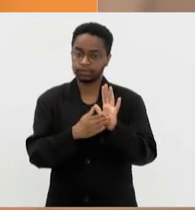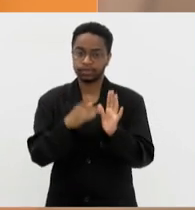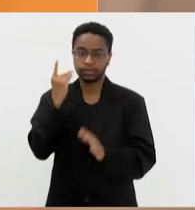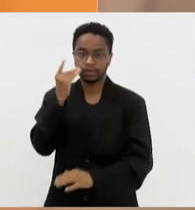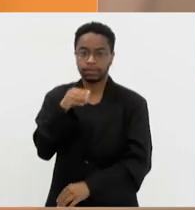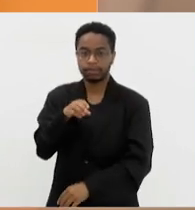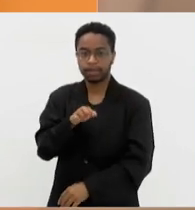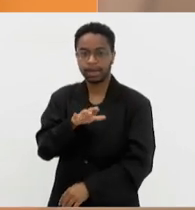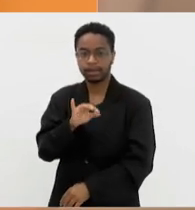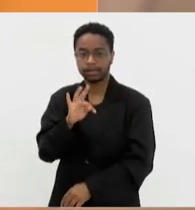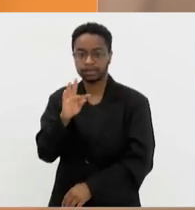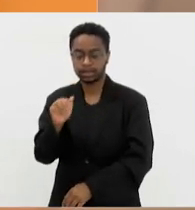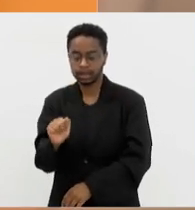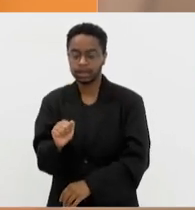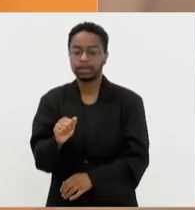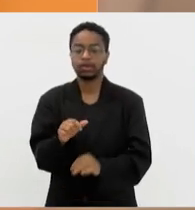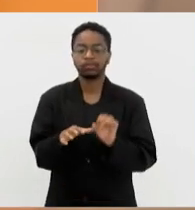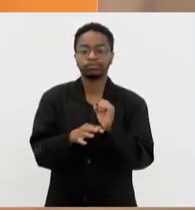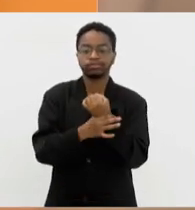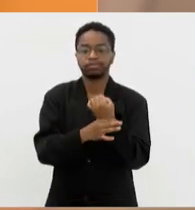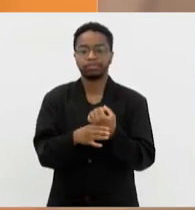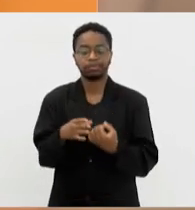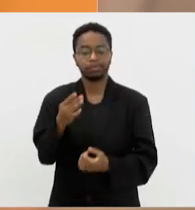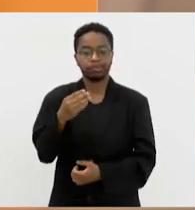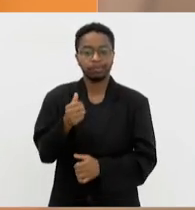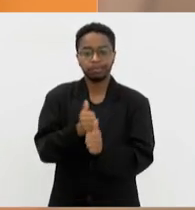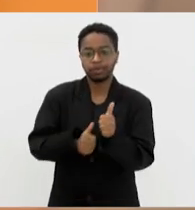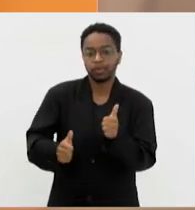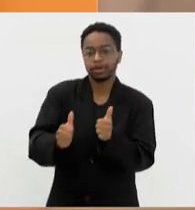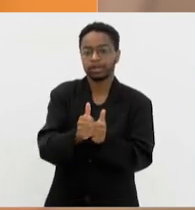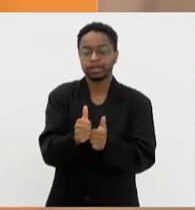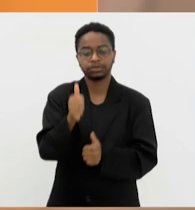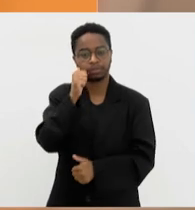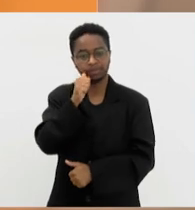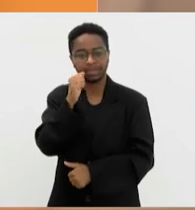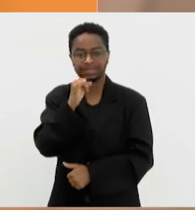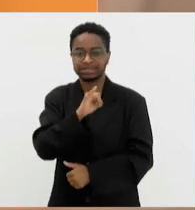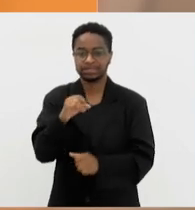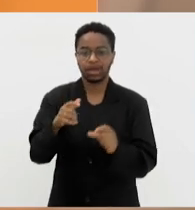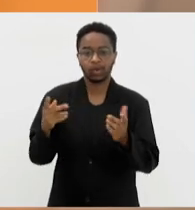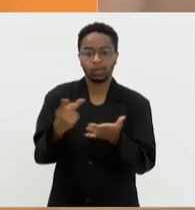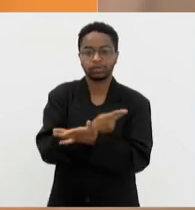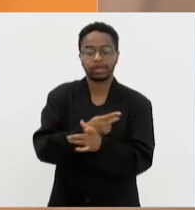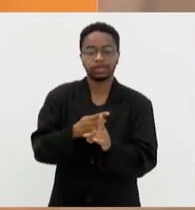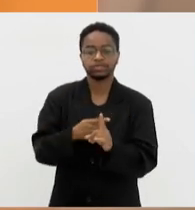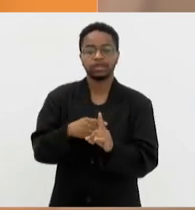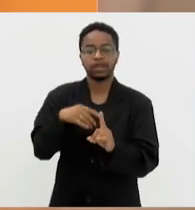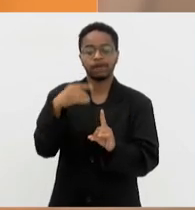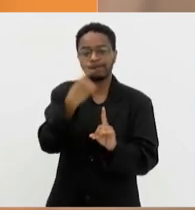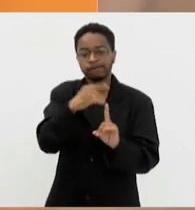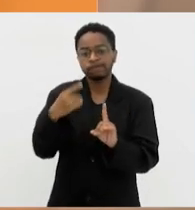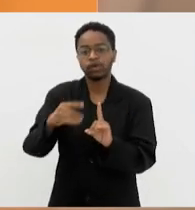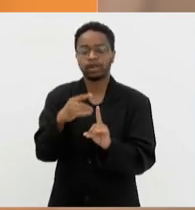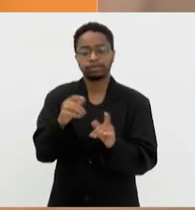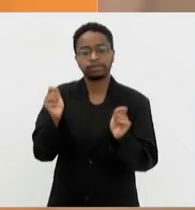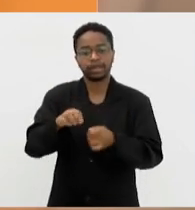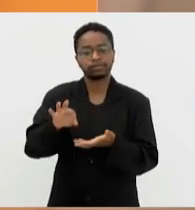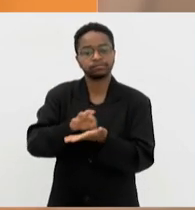Marta Rocha, que garante prioridade para mulheres vítimas de violência matricularem os filhos em